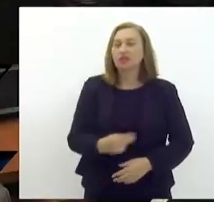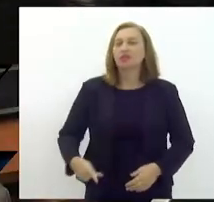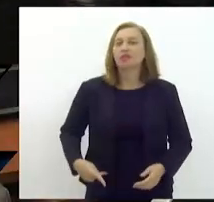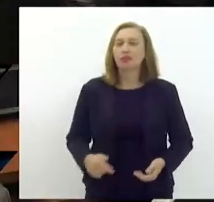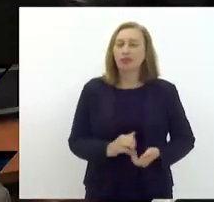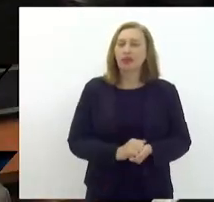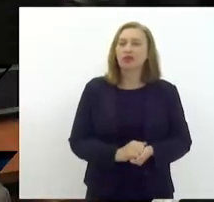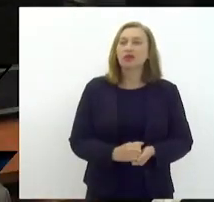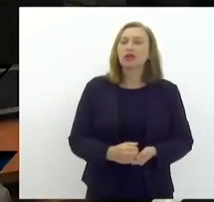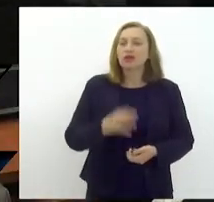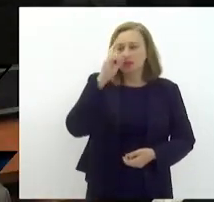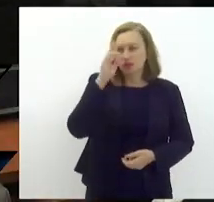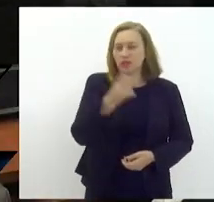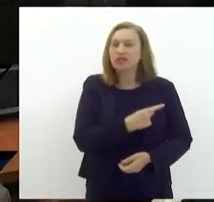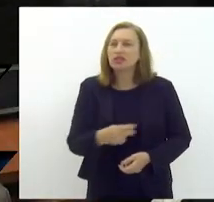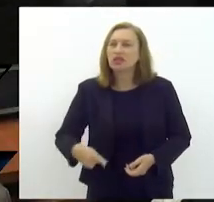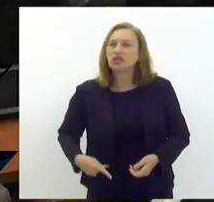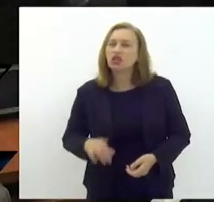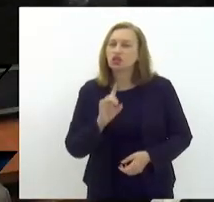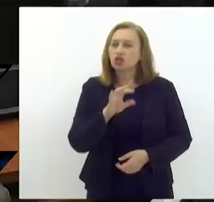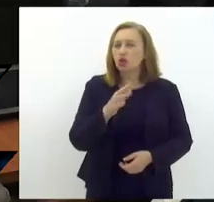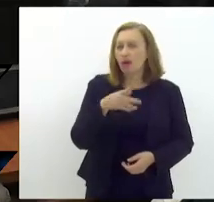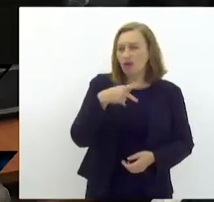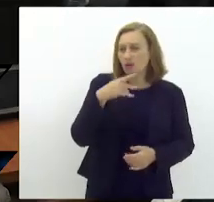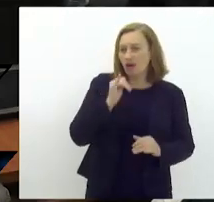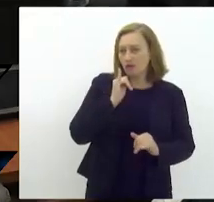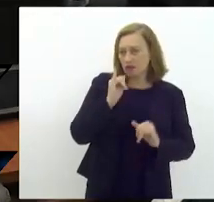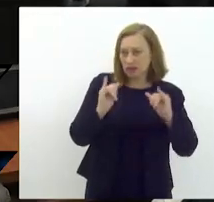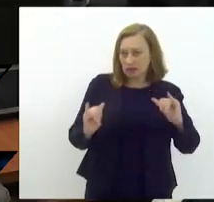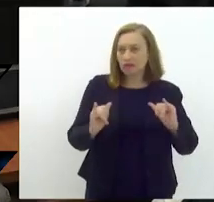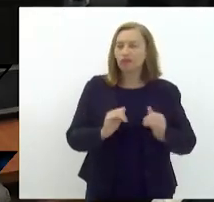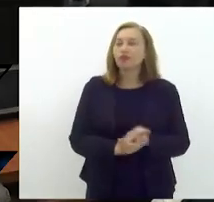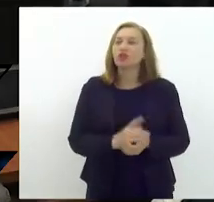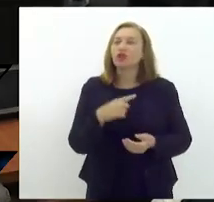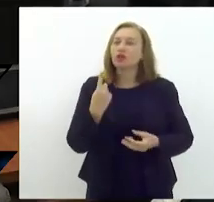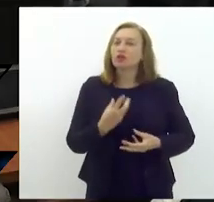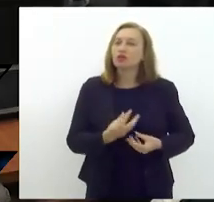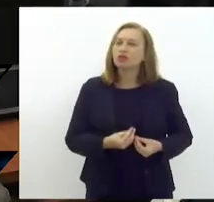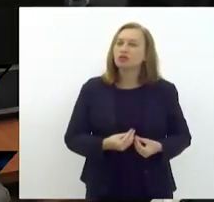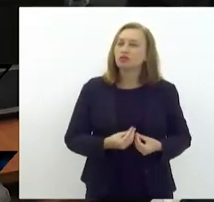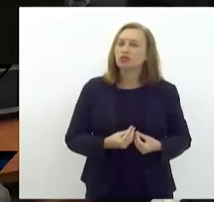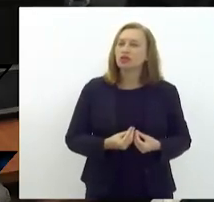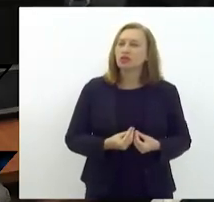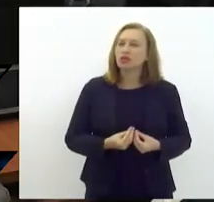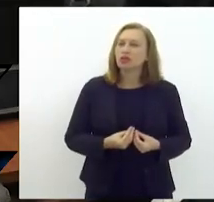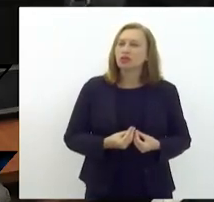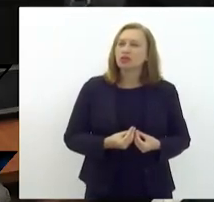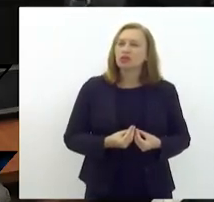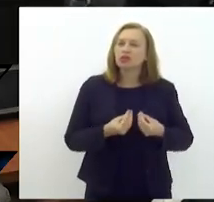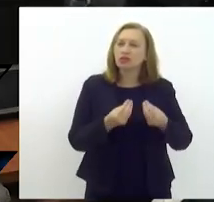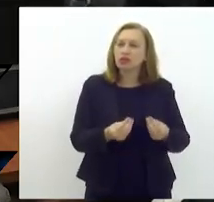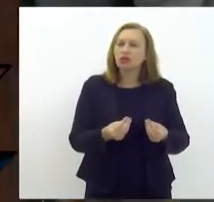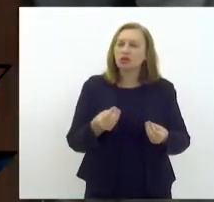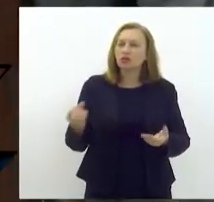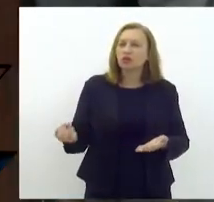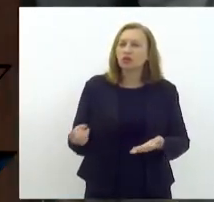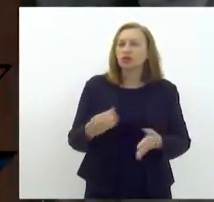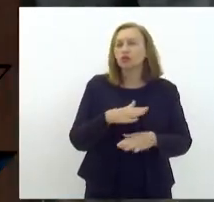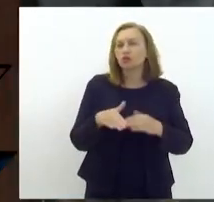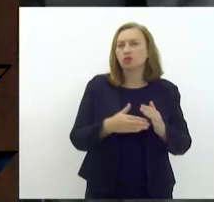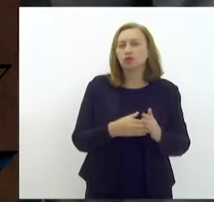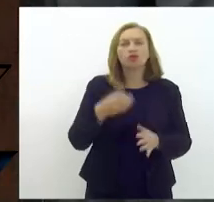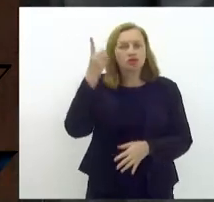senhor presidente é só um adendo nós estamos entregando aí para todos os nobres deputados e deputados